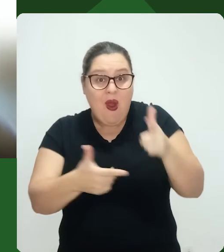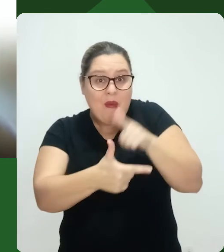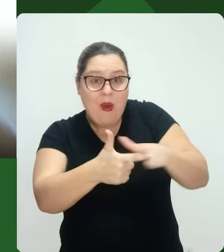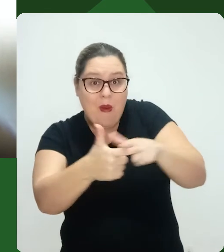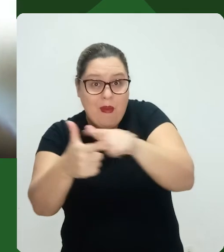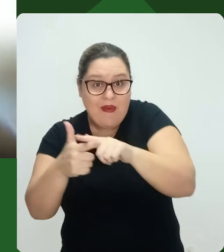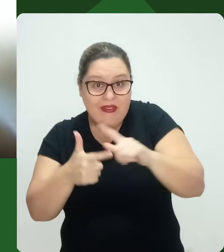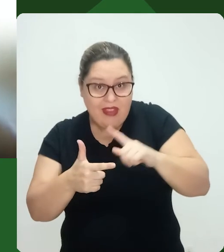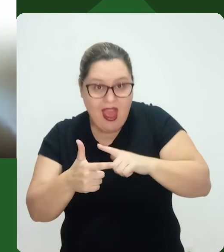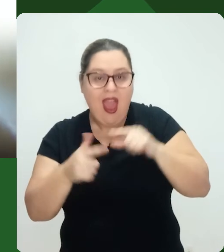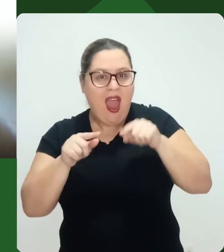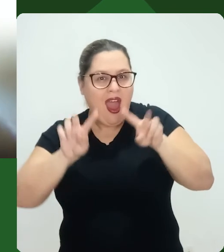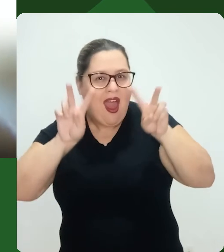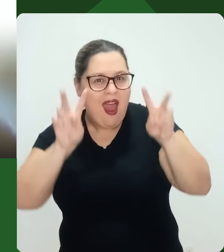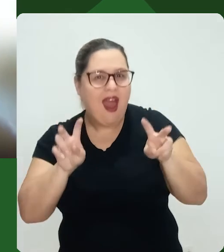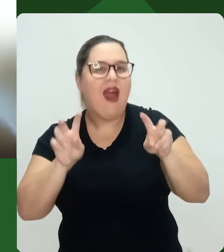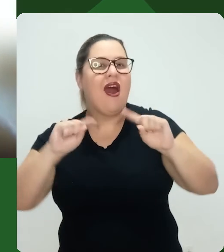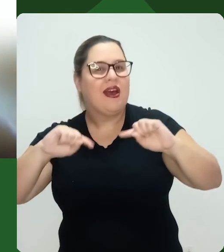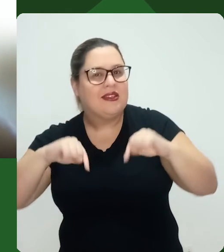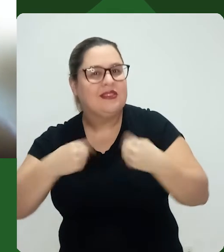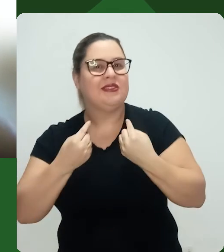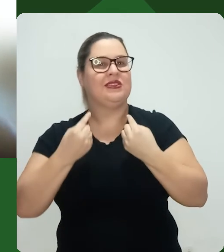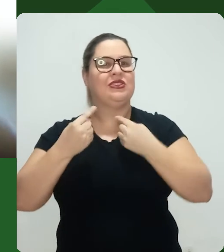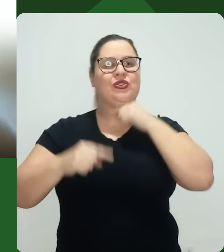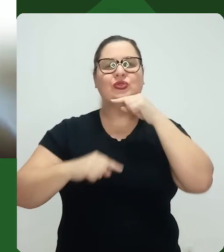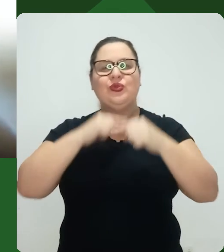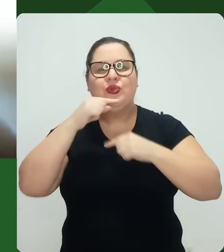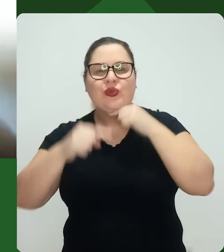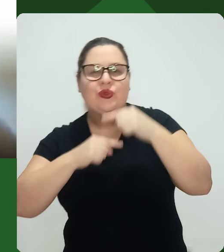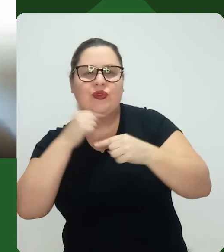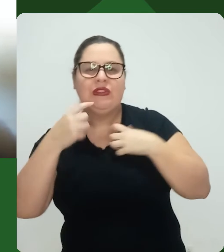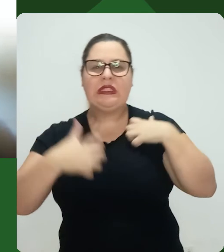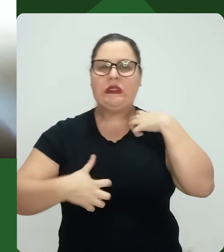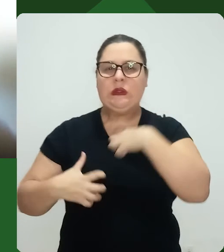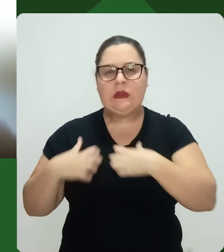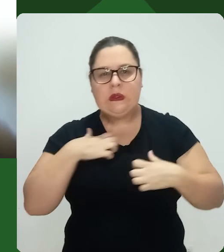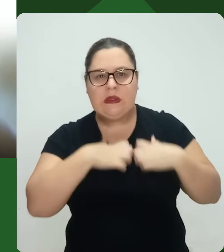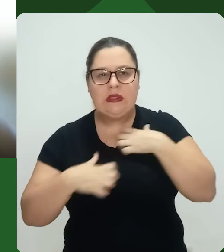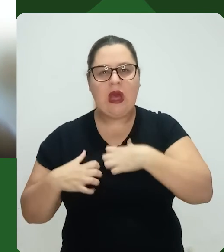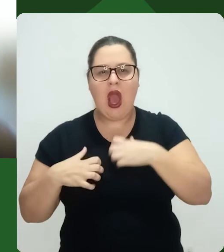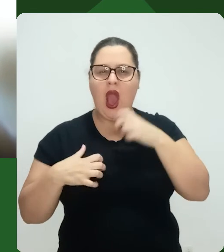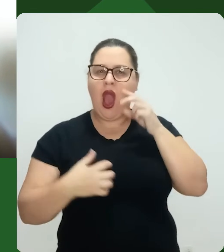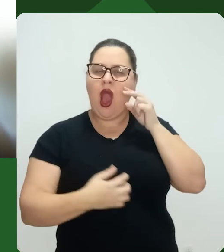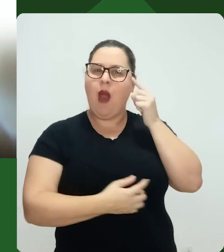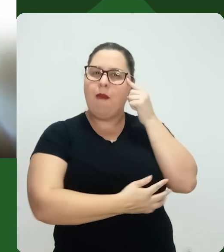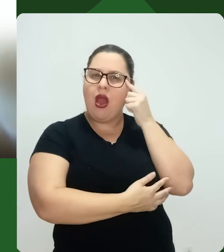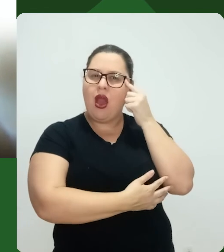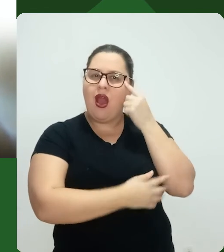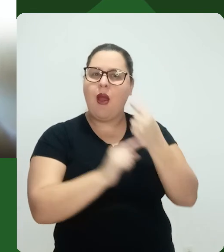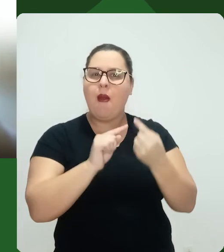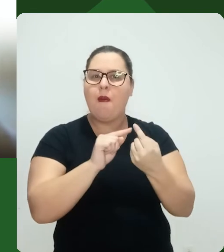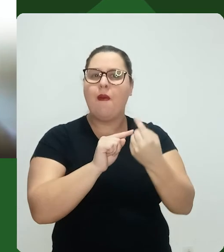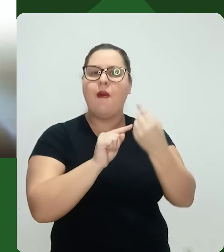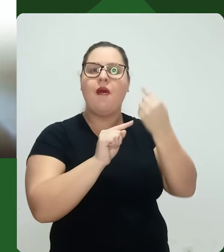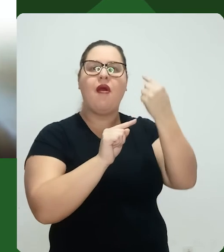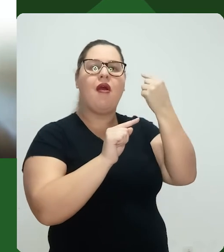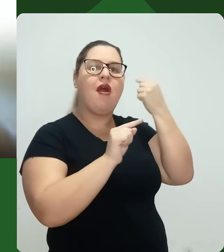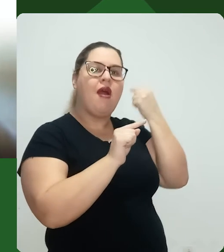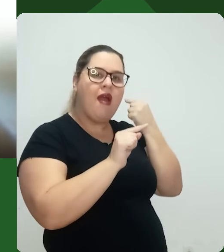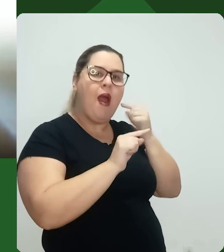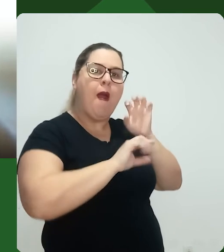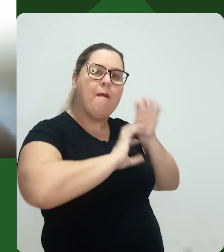dos nossos problemas, das nossas questões, dos nossos desafios, das nossas dúvidas, enfim, das nossas angústias, e olhar para o